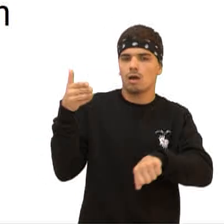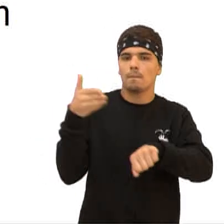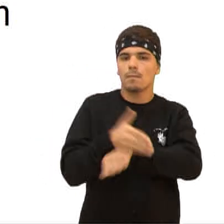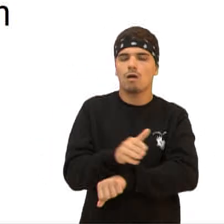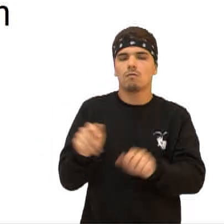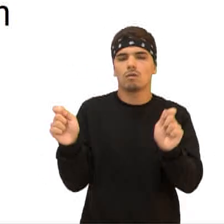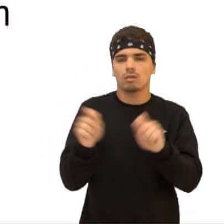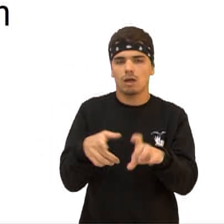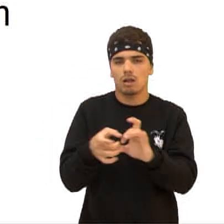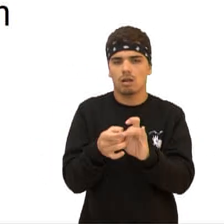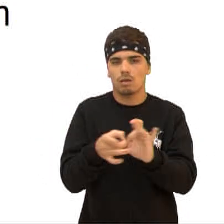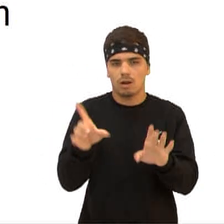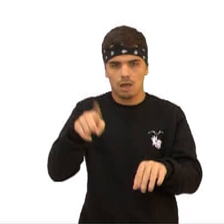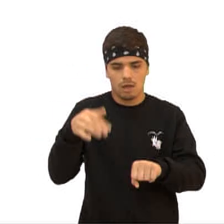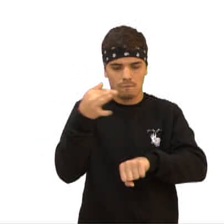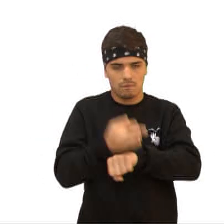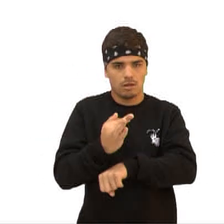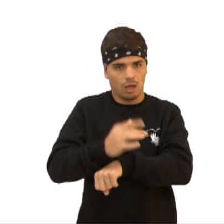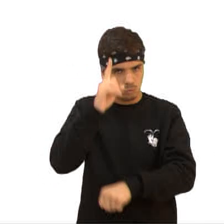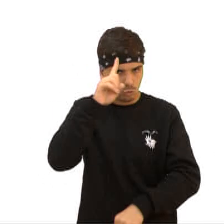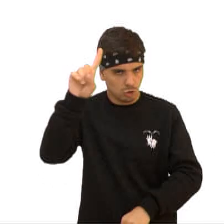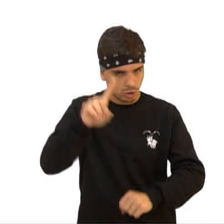como feriado, ok?